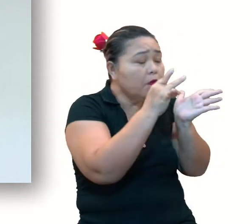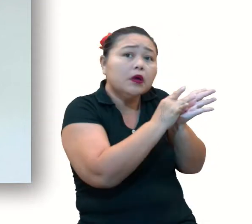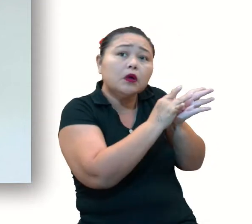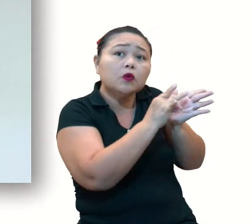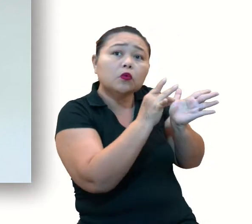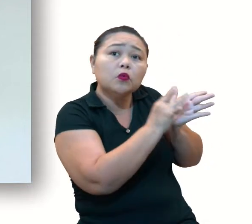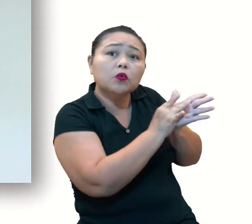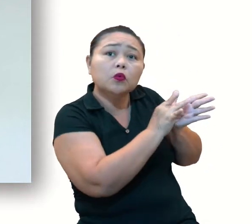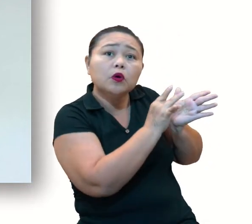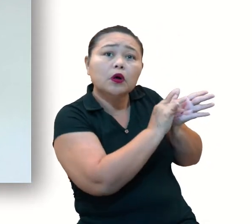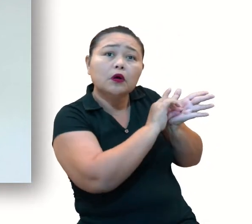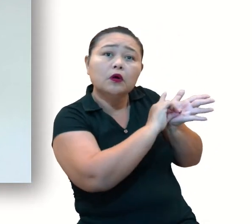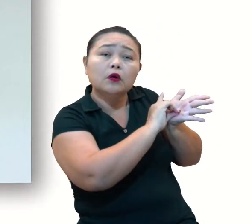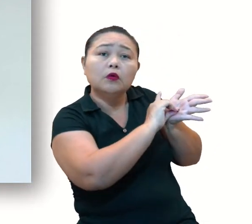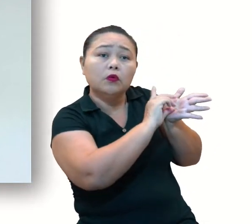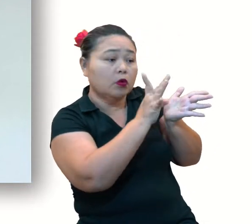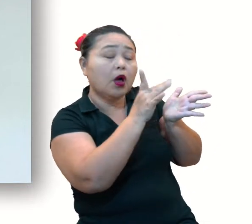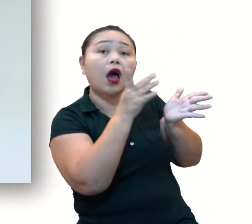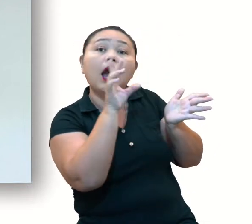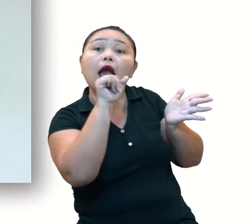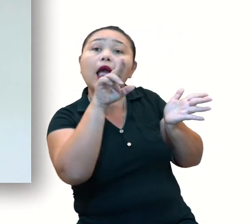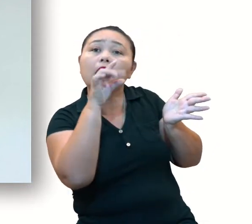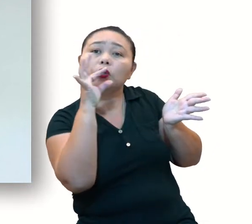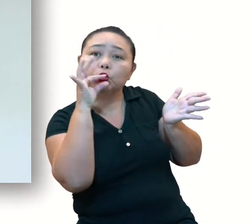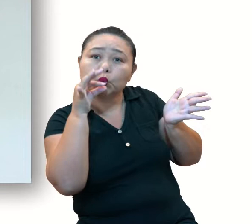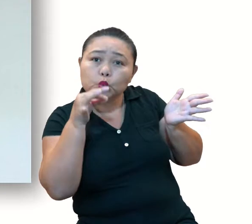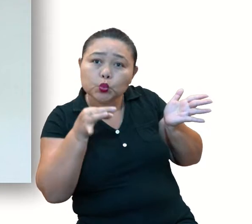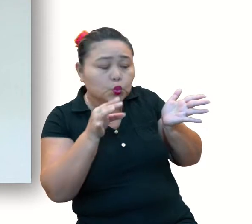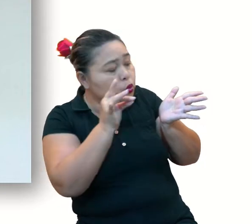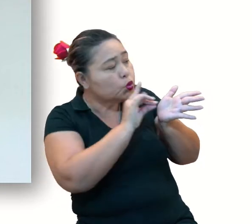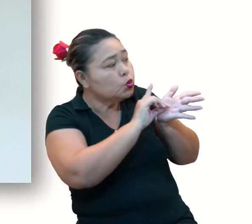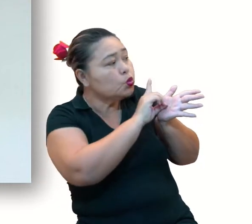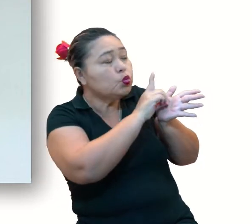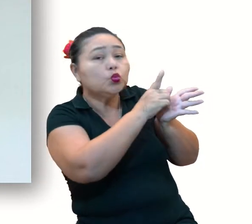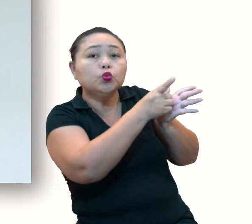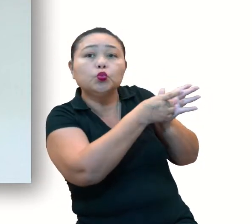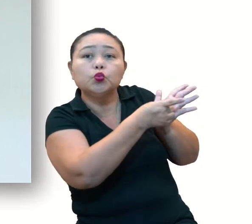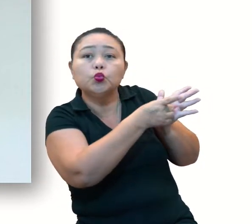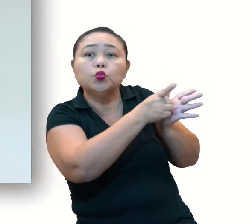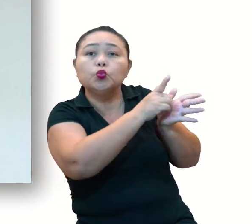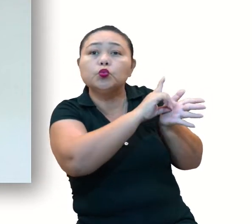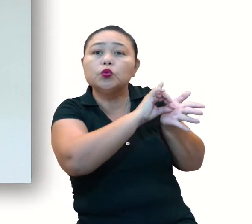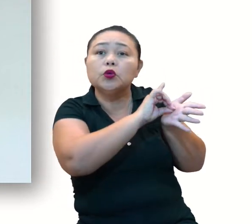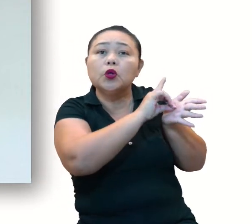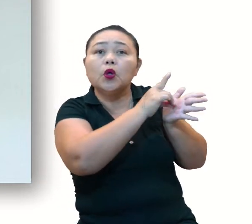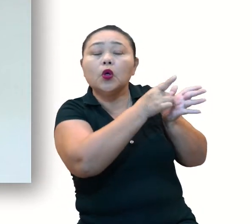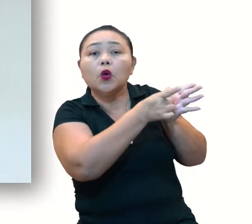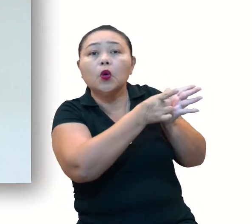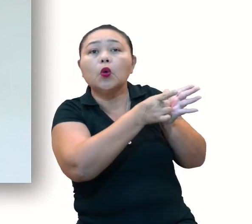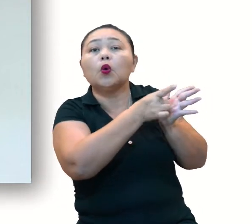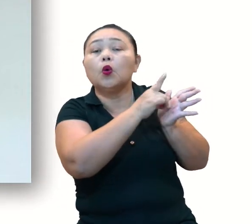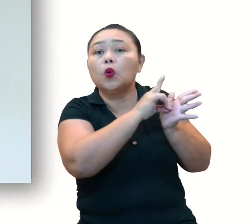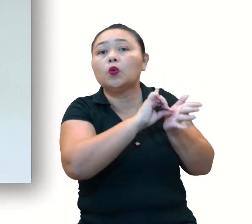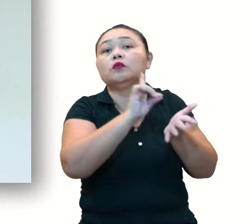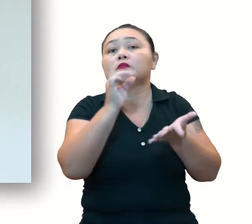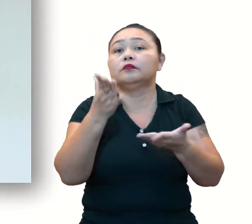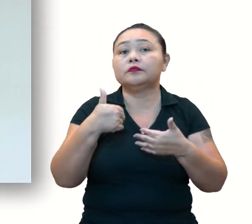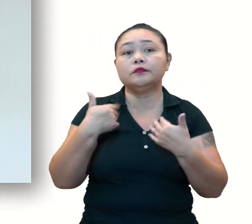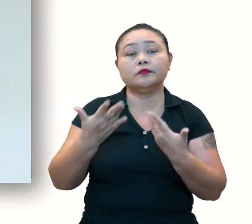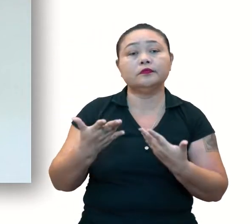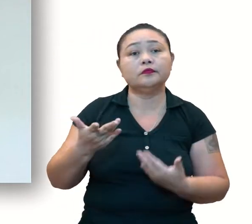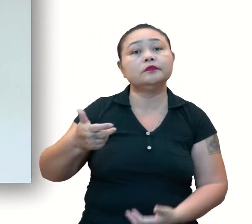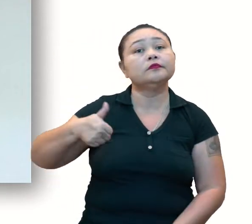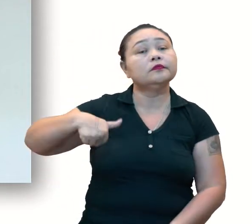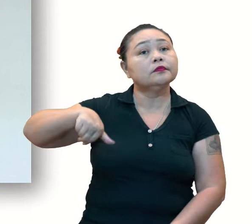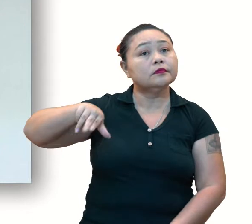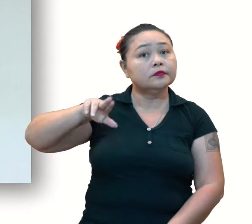né? E aí você vai fixar o canudo e ele vai fazer esse giro, essa movimentação para poder marcar o ângulo. E esse aqui ainda